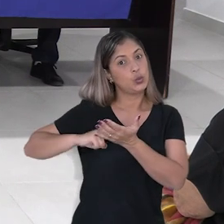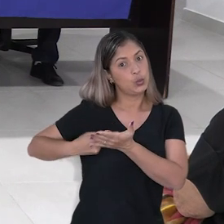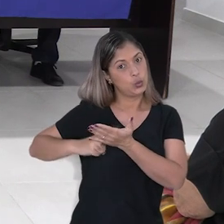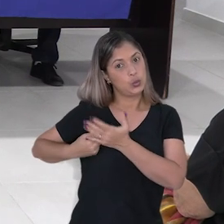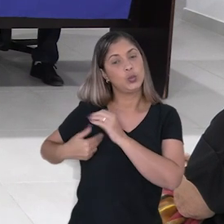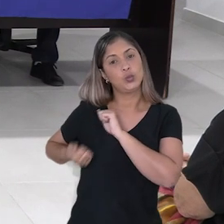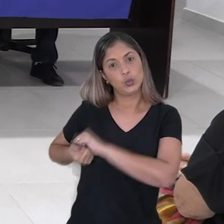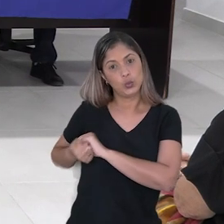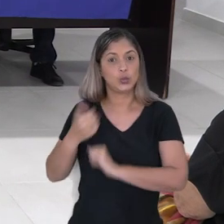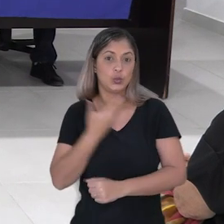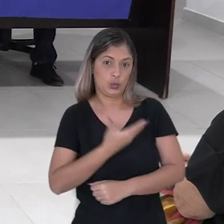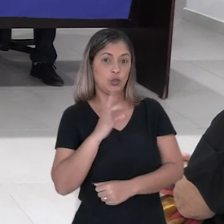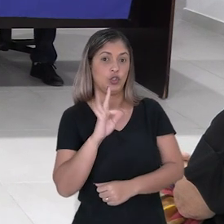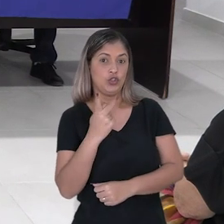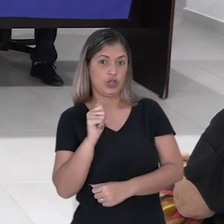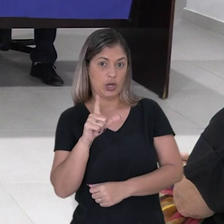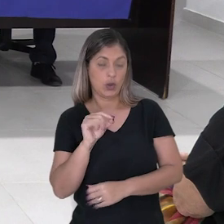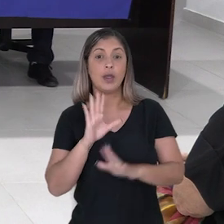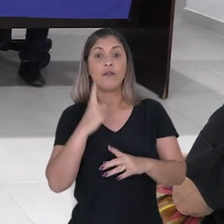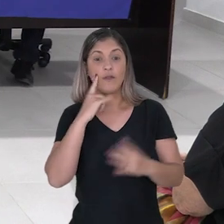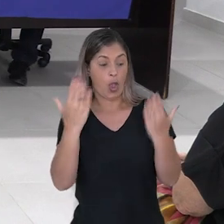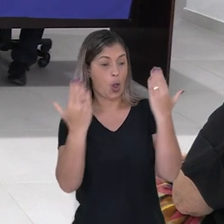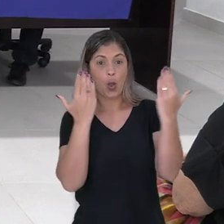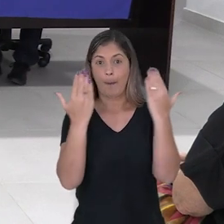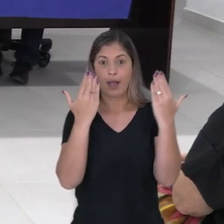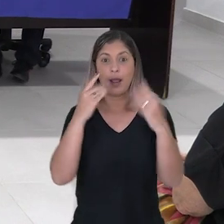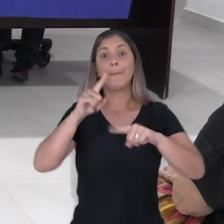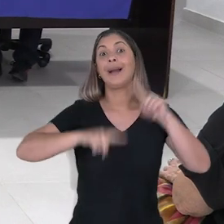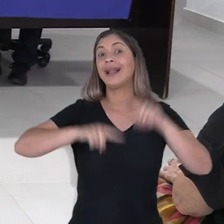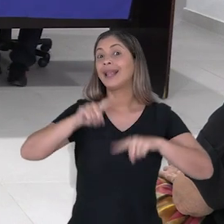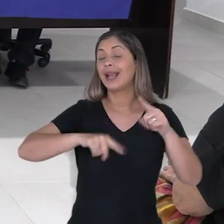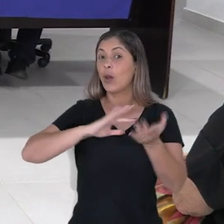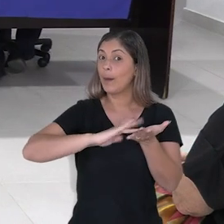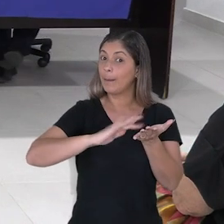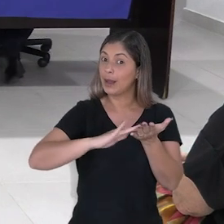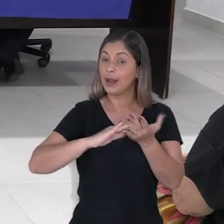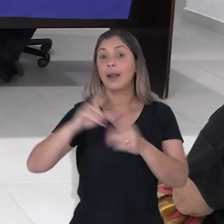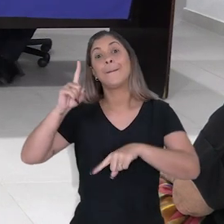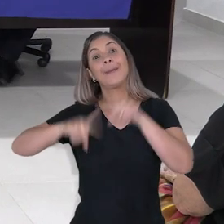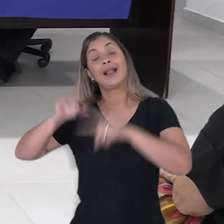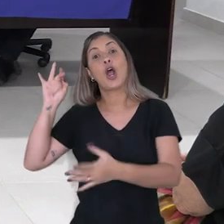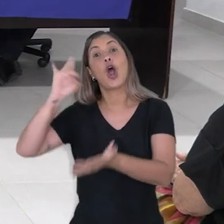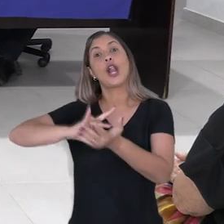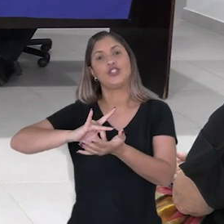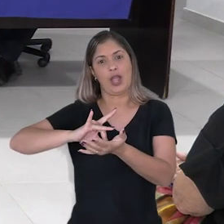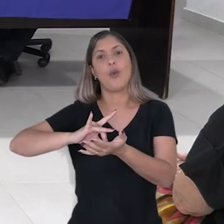transcritor, no caso eu li junto com o Tiago, para que a gente pudesse comparar o material em Braille com o material original em